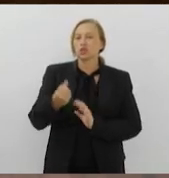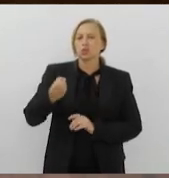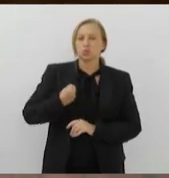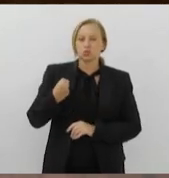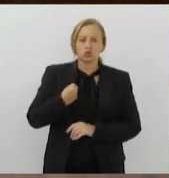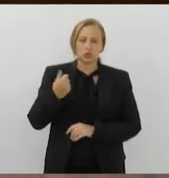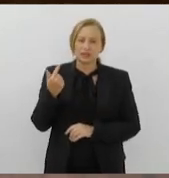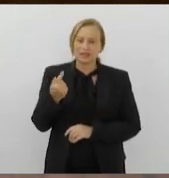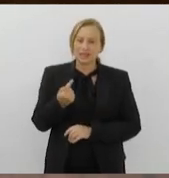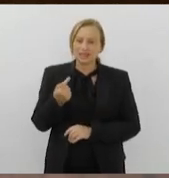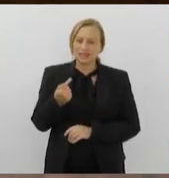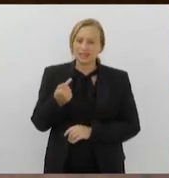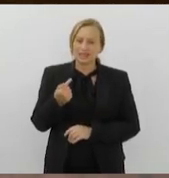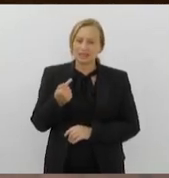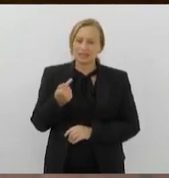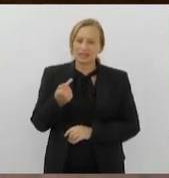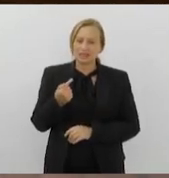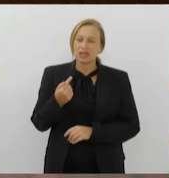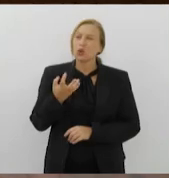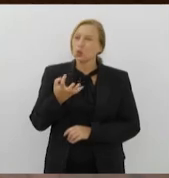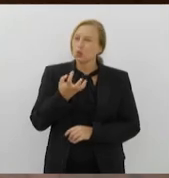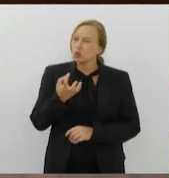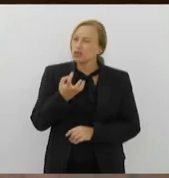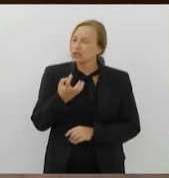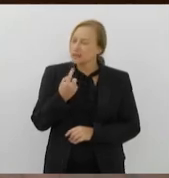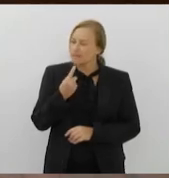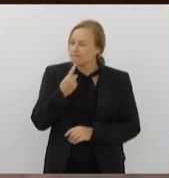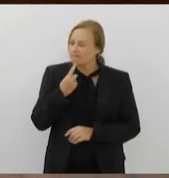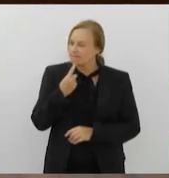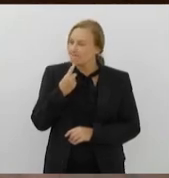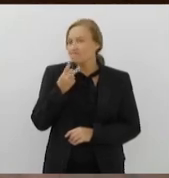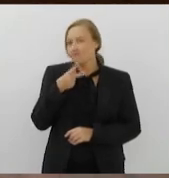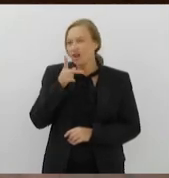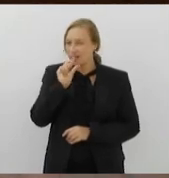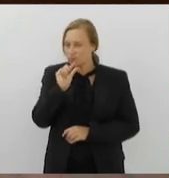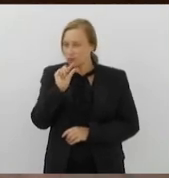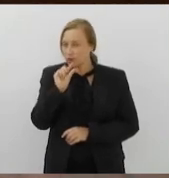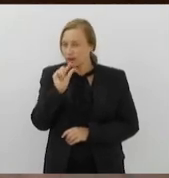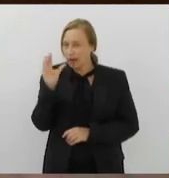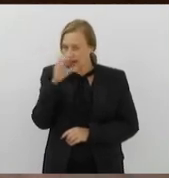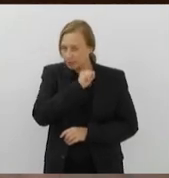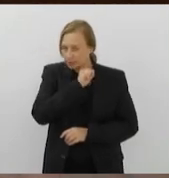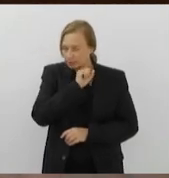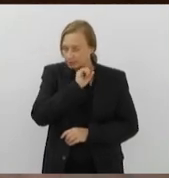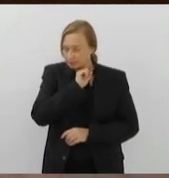7, que eu queria apenas fazer uma colocação rapidamente,